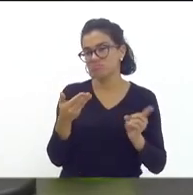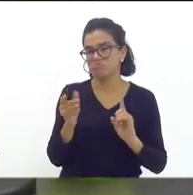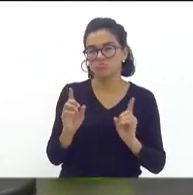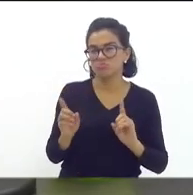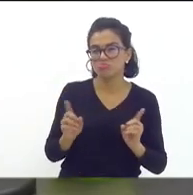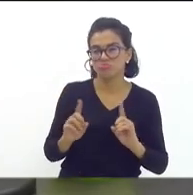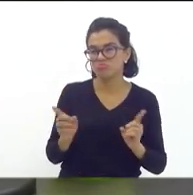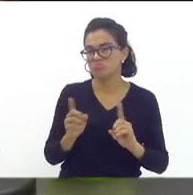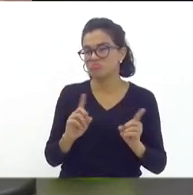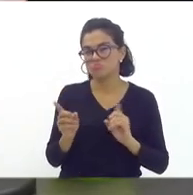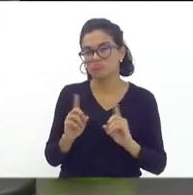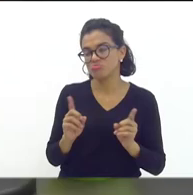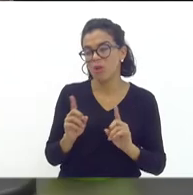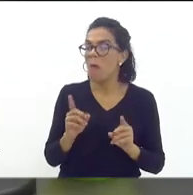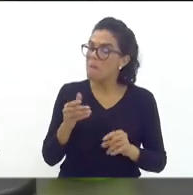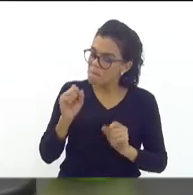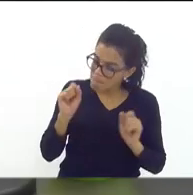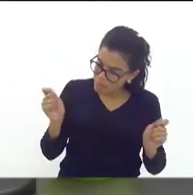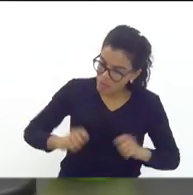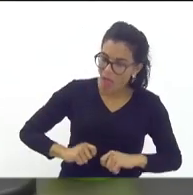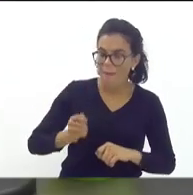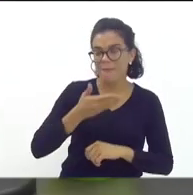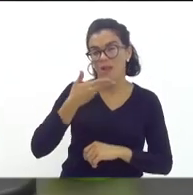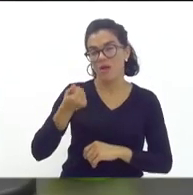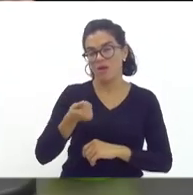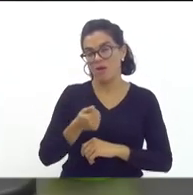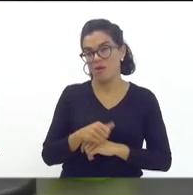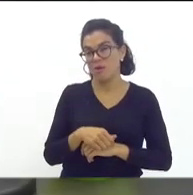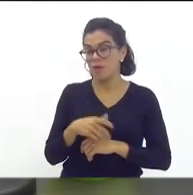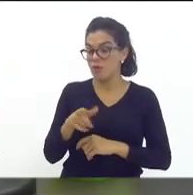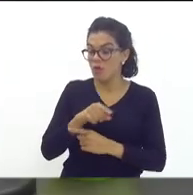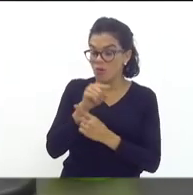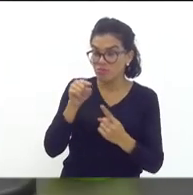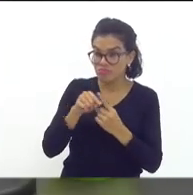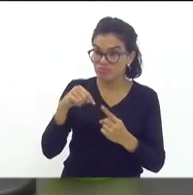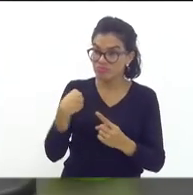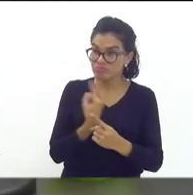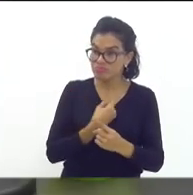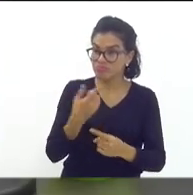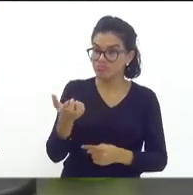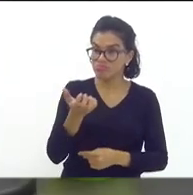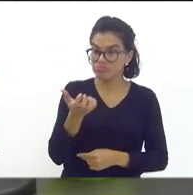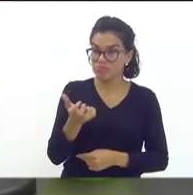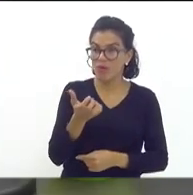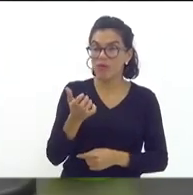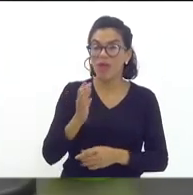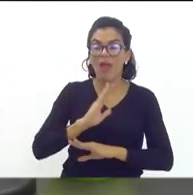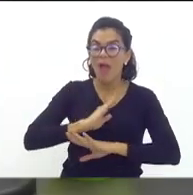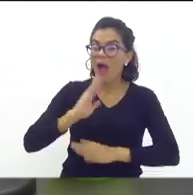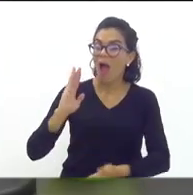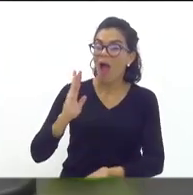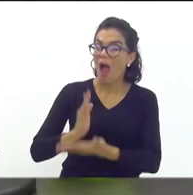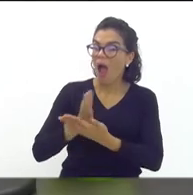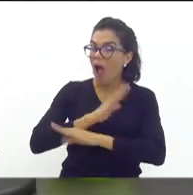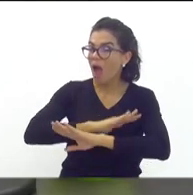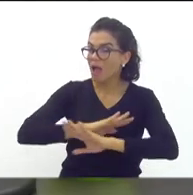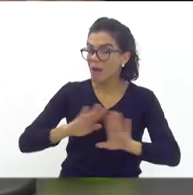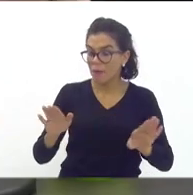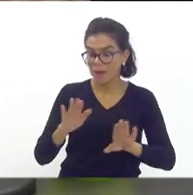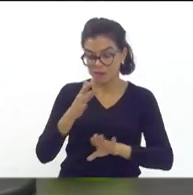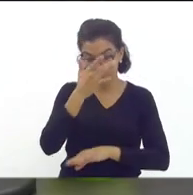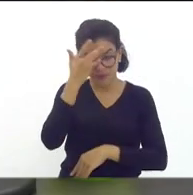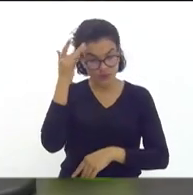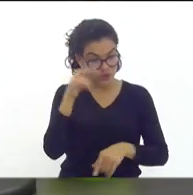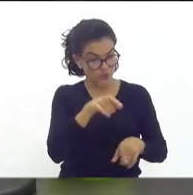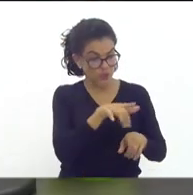não tenho dúvidas que pode ser aprimorado o que a gente quer é exatamente acabar com essa sua preocupação de que